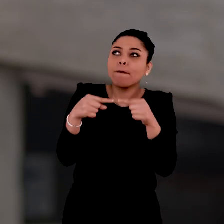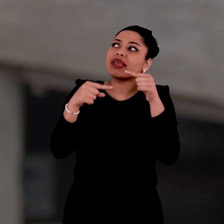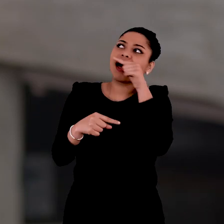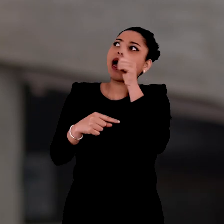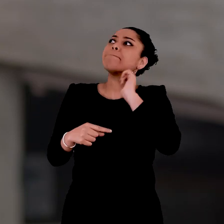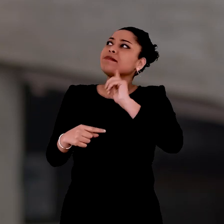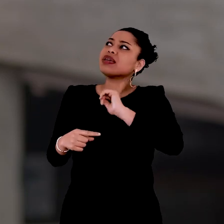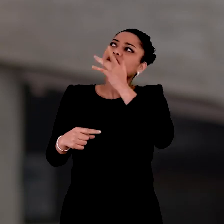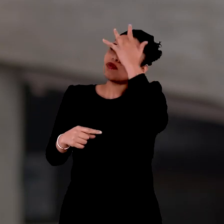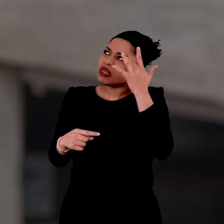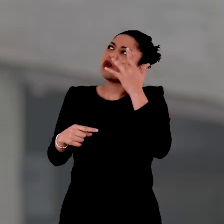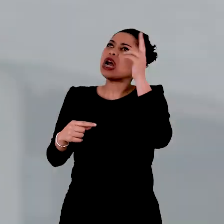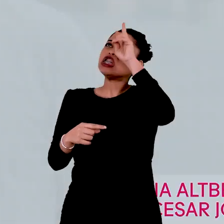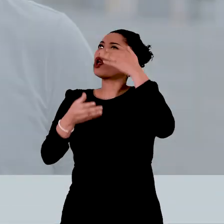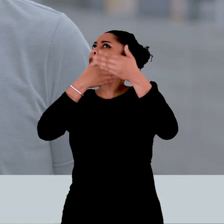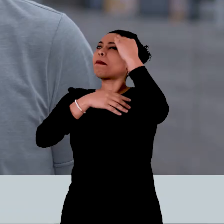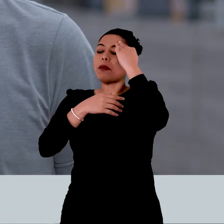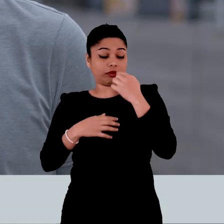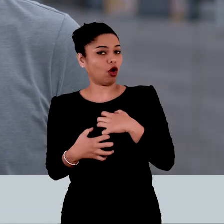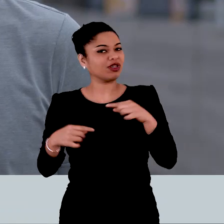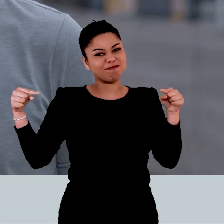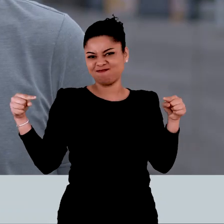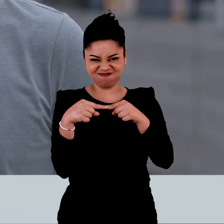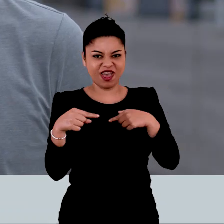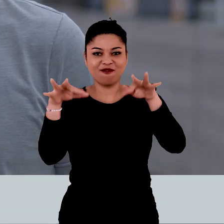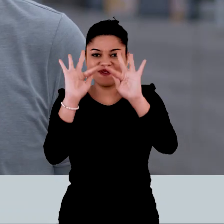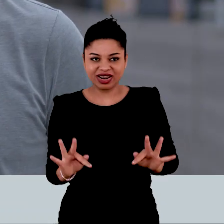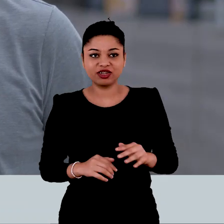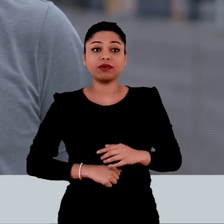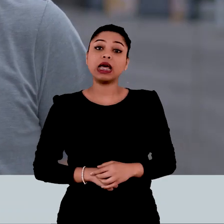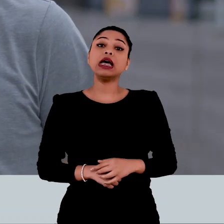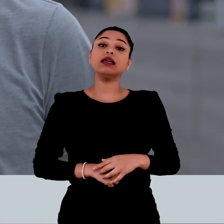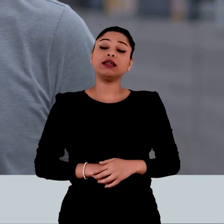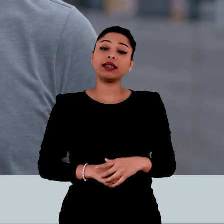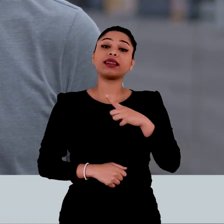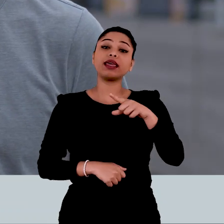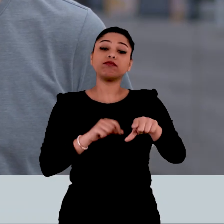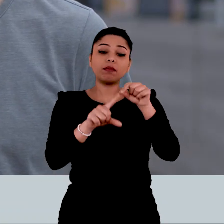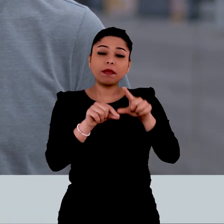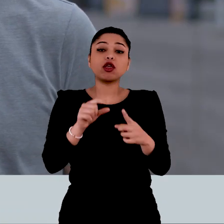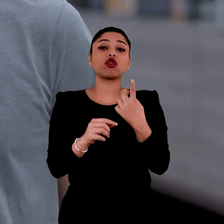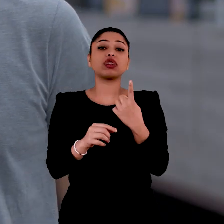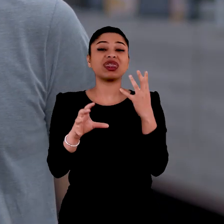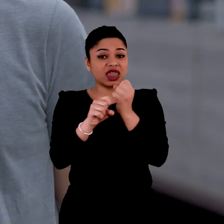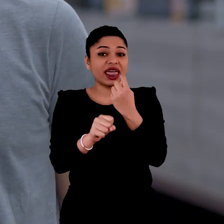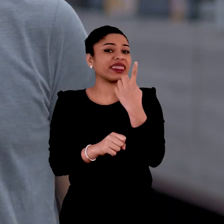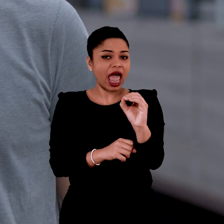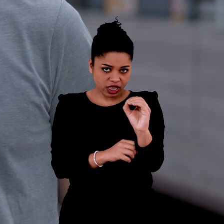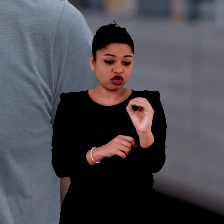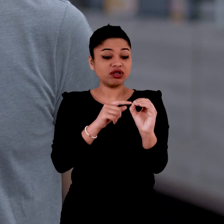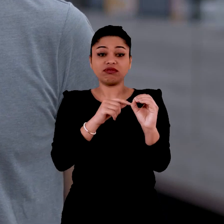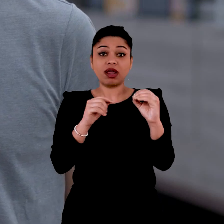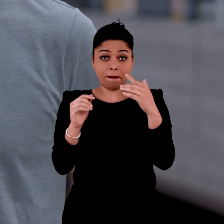10, para mim, já é um grande prêmio nacional. Meu nome é Ana Altberg, eu sou arquiteta, formada no Rio de Janeiro pela PUC Rio, e depois eu